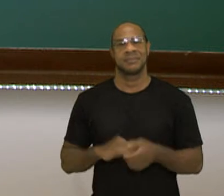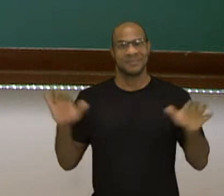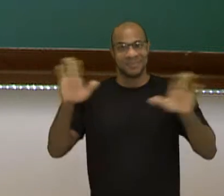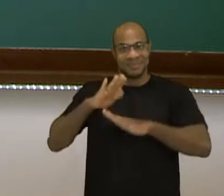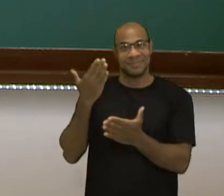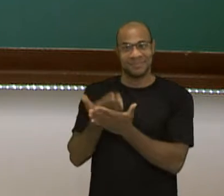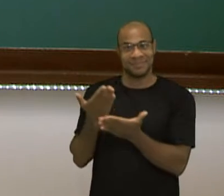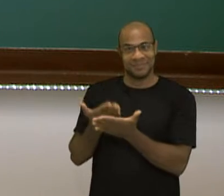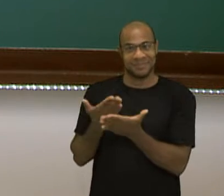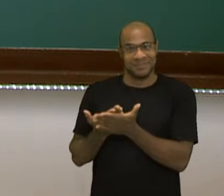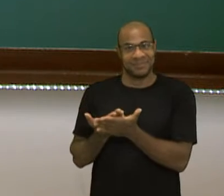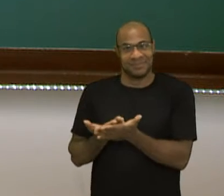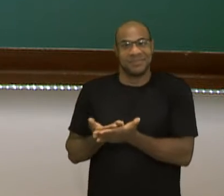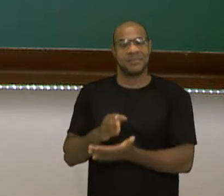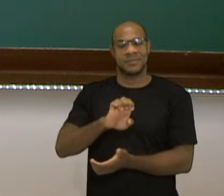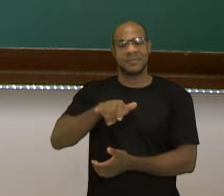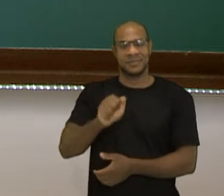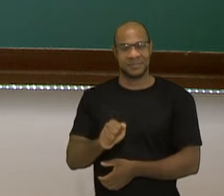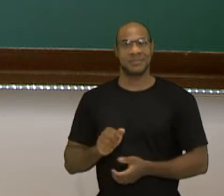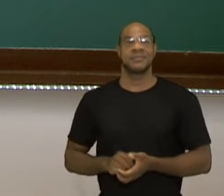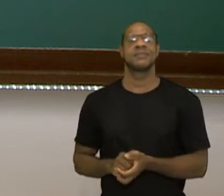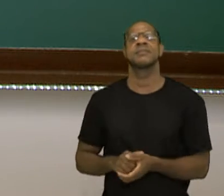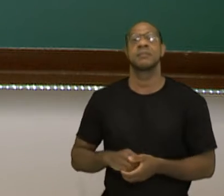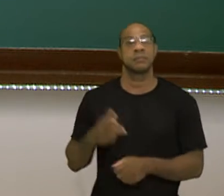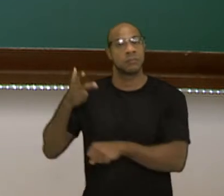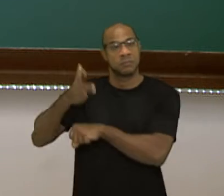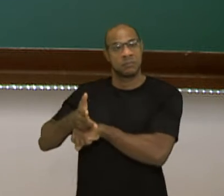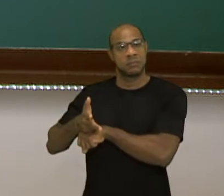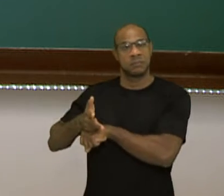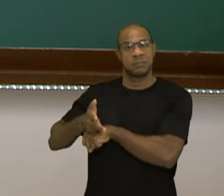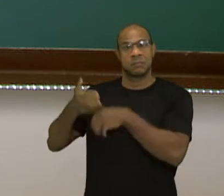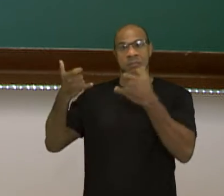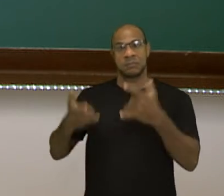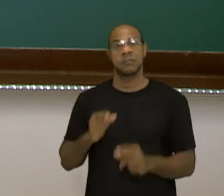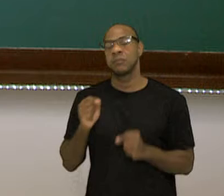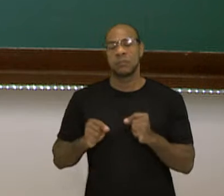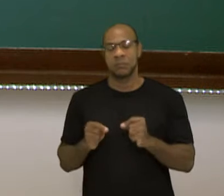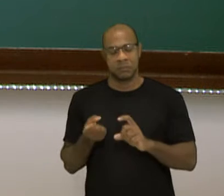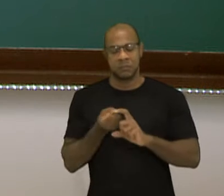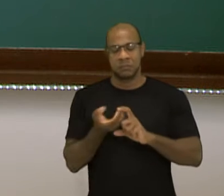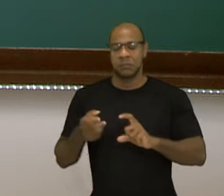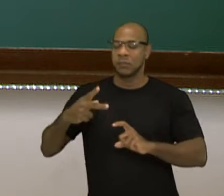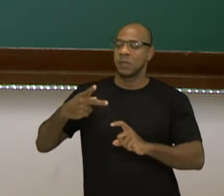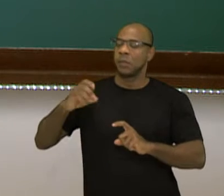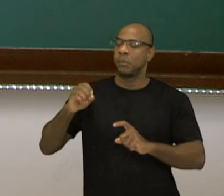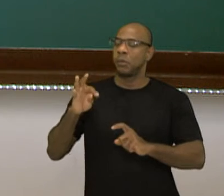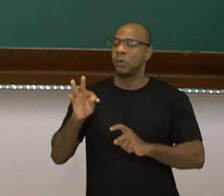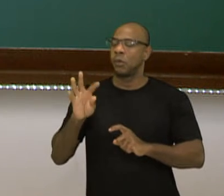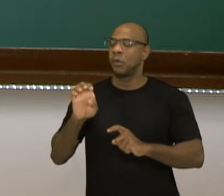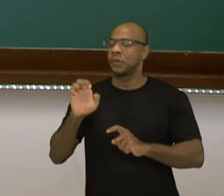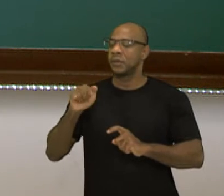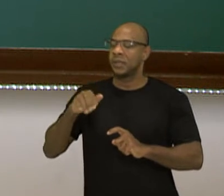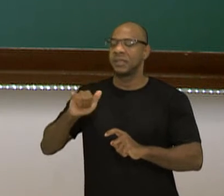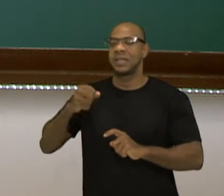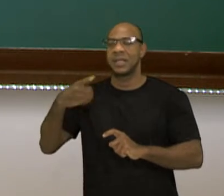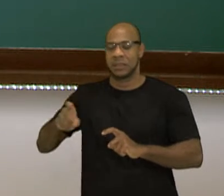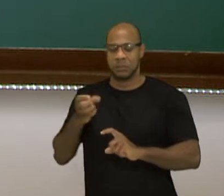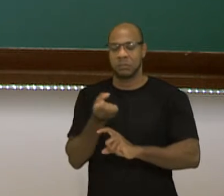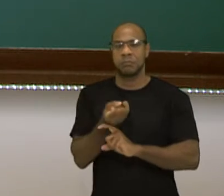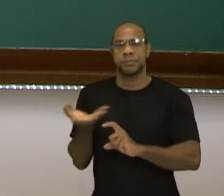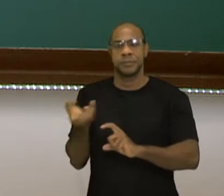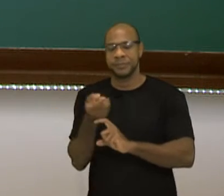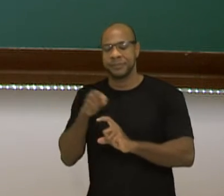Olá, estudantes da EJA, tudo bem? Nesse vídeo nós vamos conversar sobre potenciação e a prof vai trazer algumas